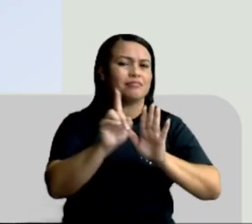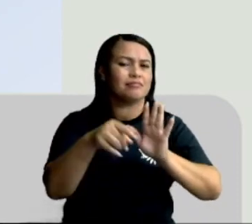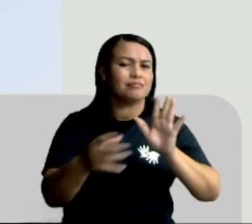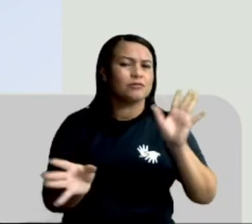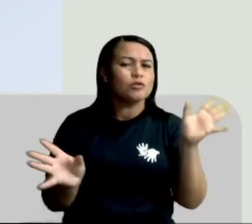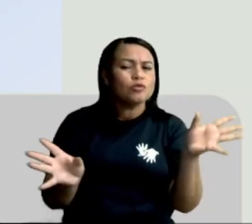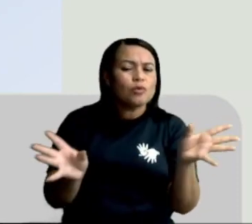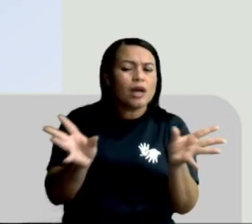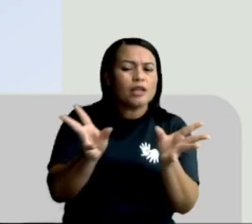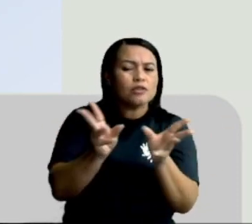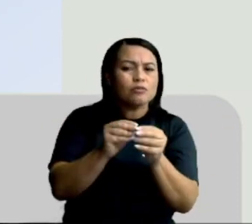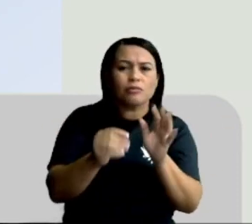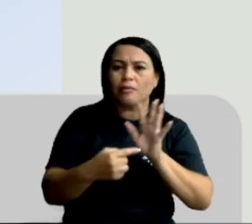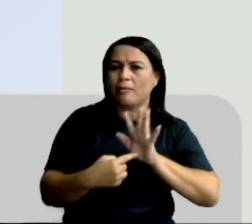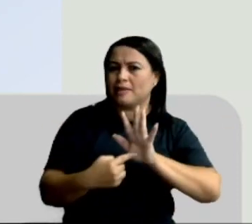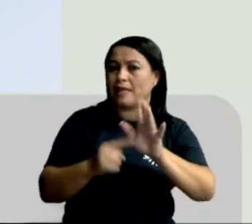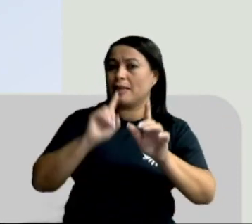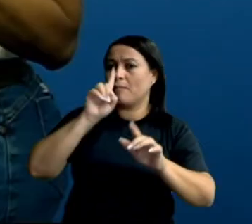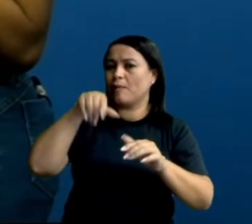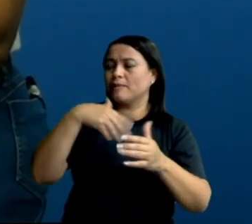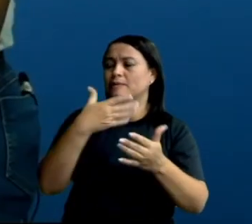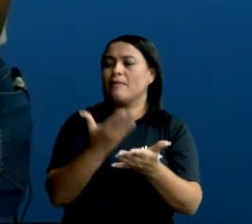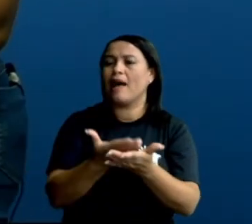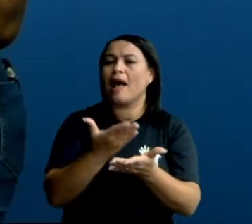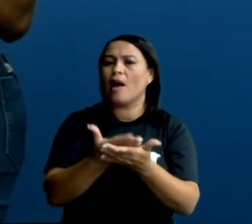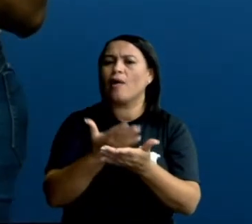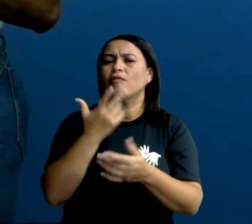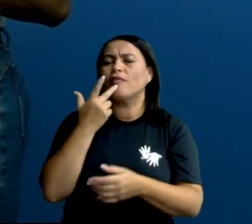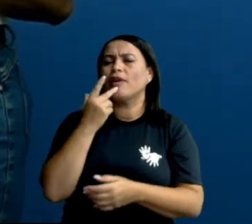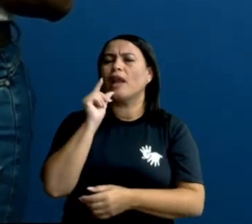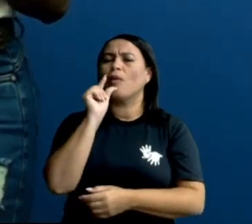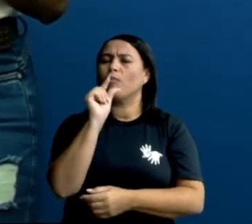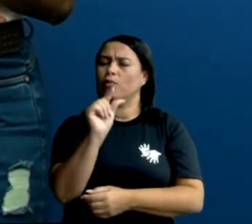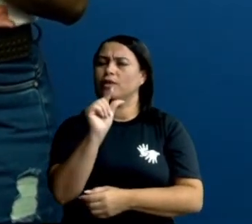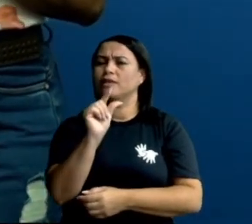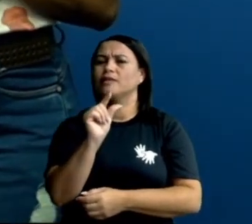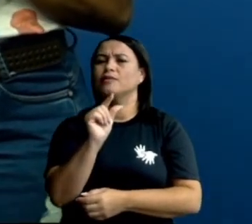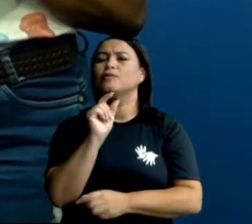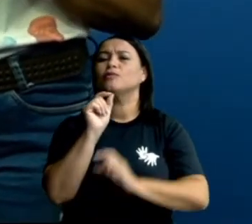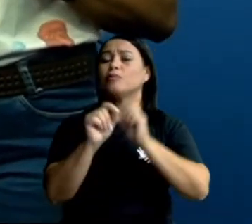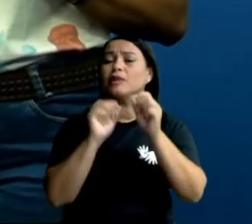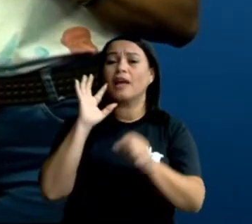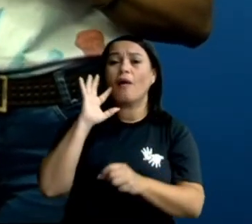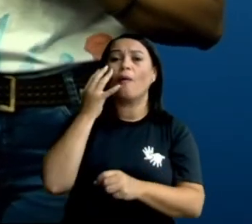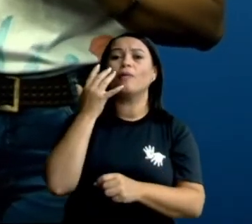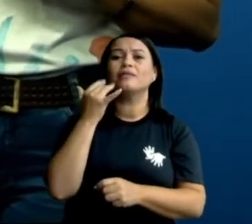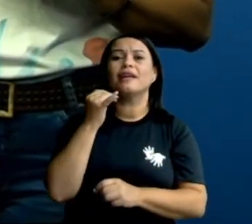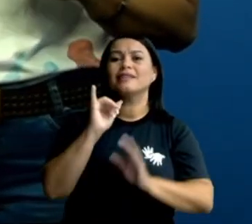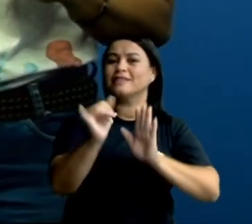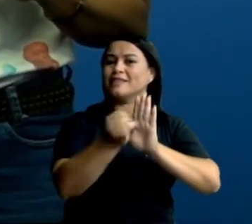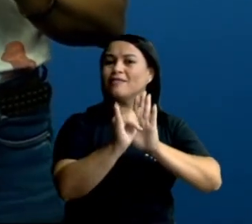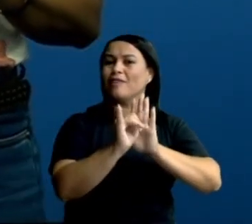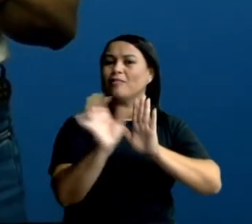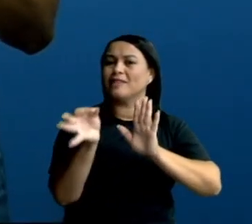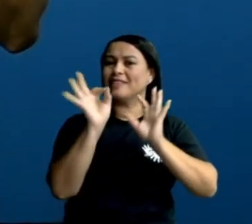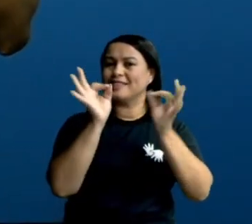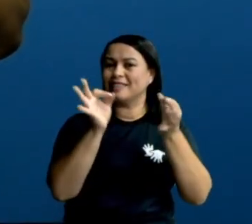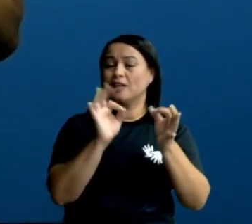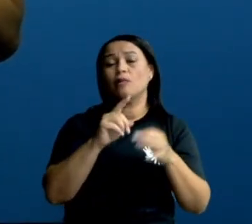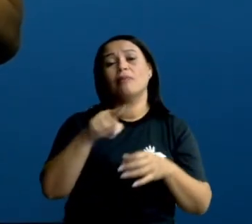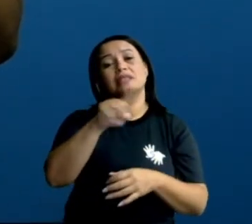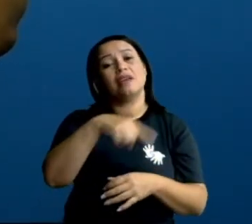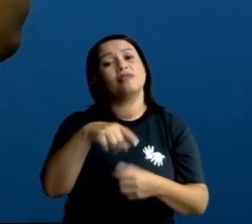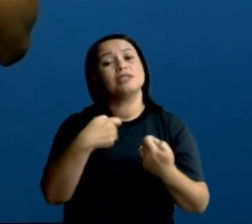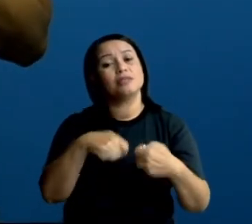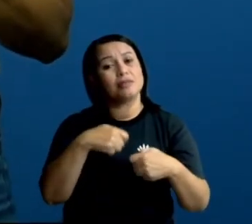apresentar, tá certo? Que na próxima aula eu vou falar um pouquinho sobre o que acontece aí nessa fábula, tá certo? Mas aí